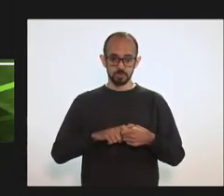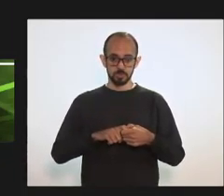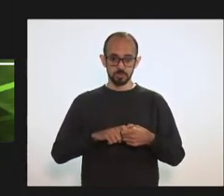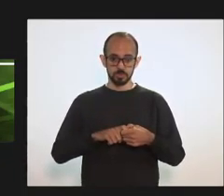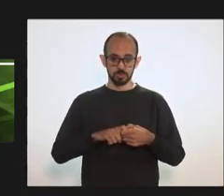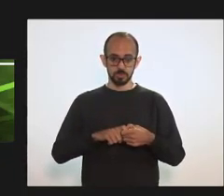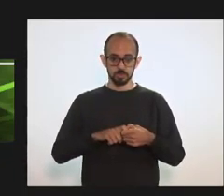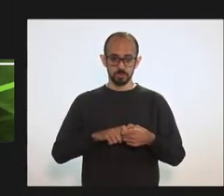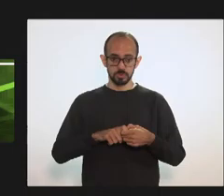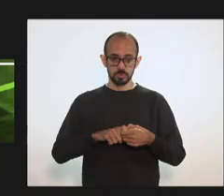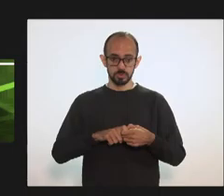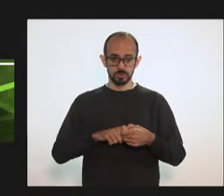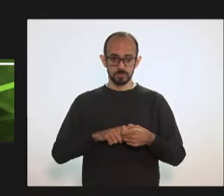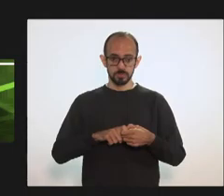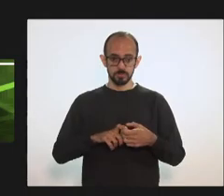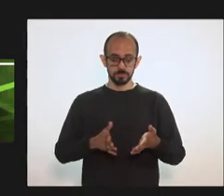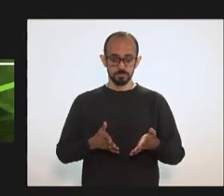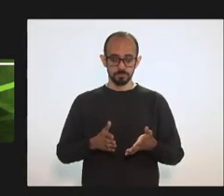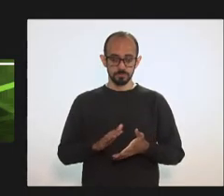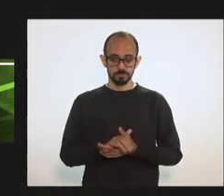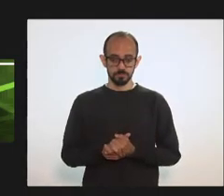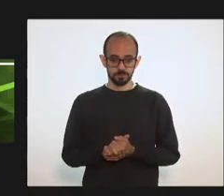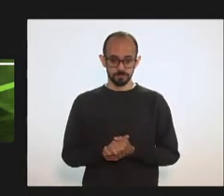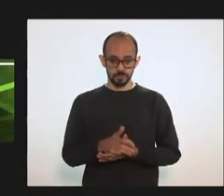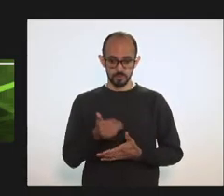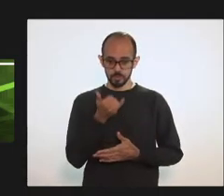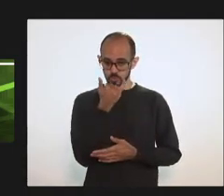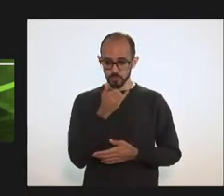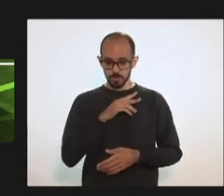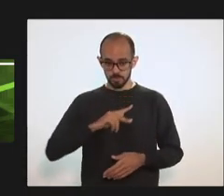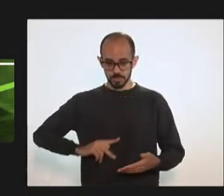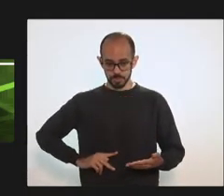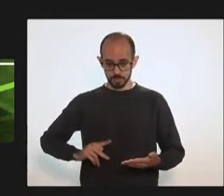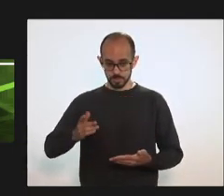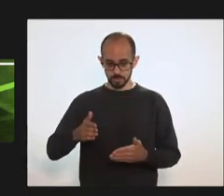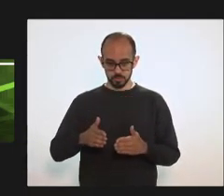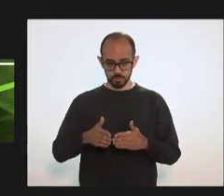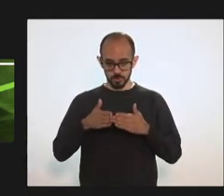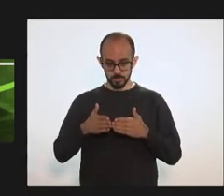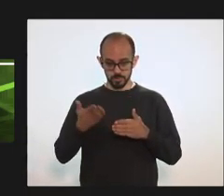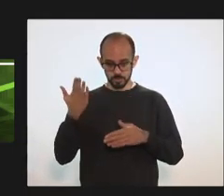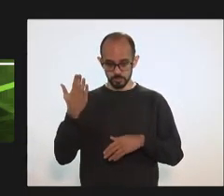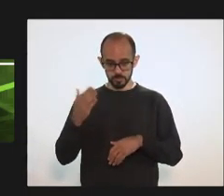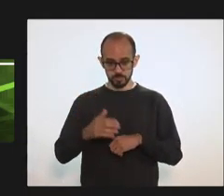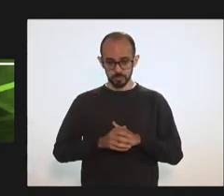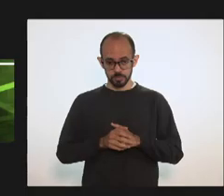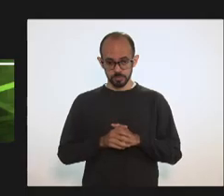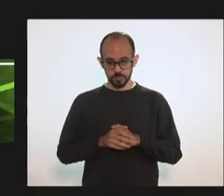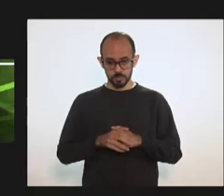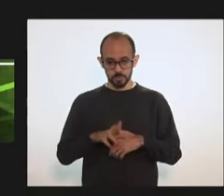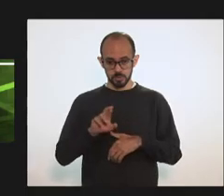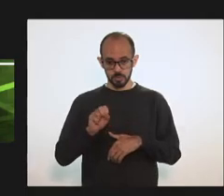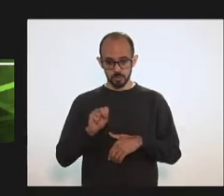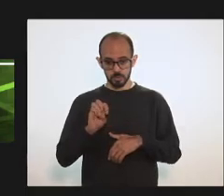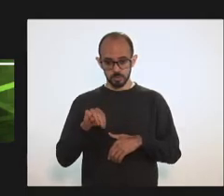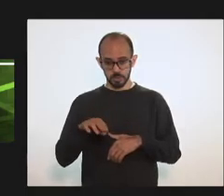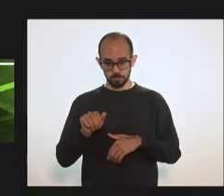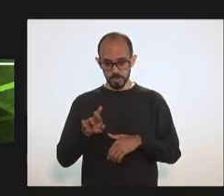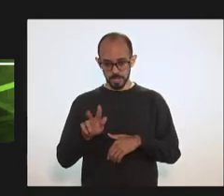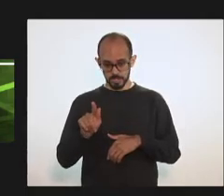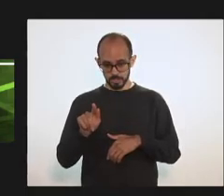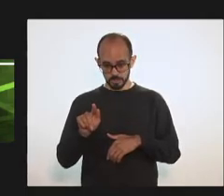não passar, não vai prejudicar, não vai melhorar, não vai atrapalhar ninguém. Só vai deixar de me beneficiar, pô. Deixa eu fazer uma sugestão, Rosenberg.